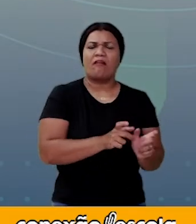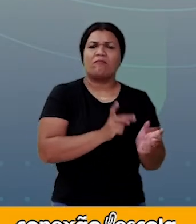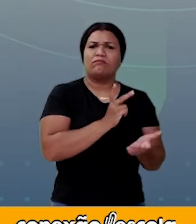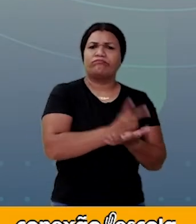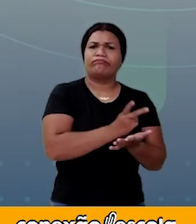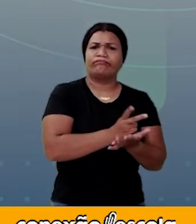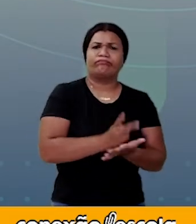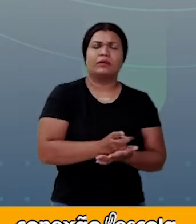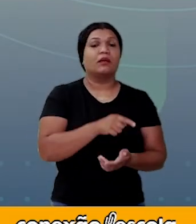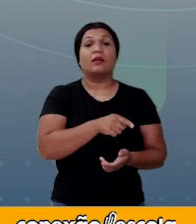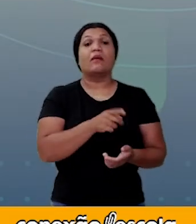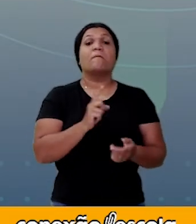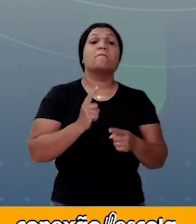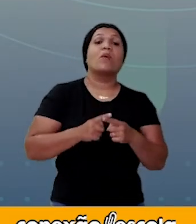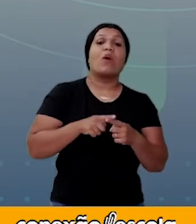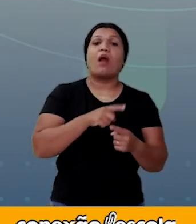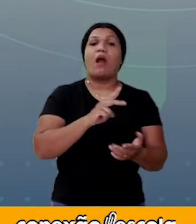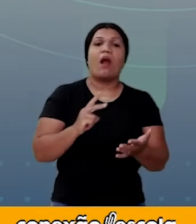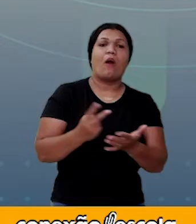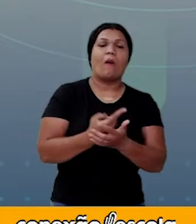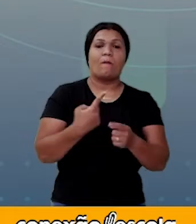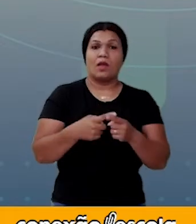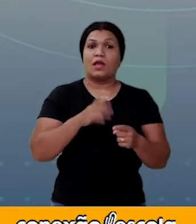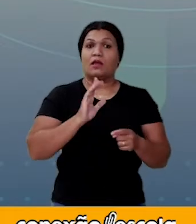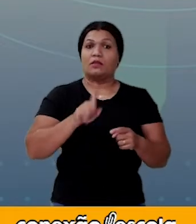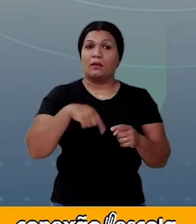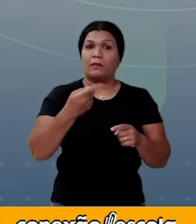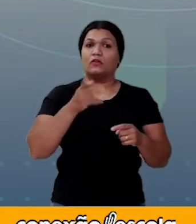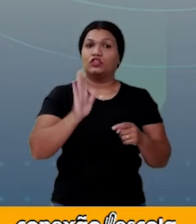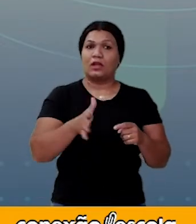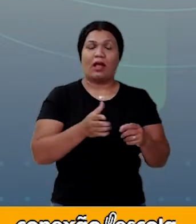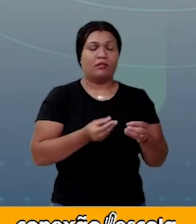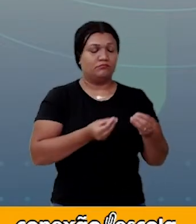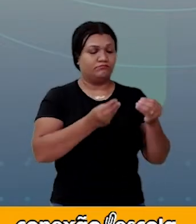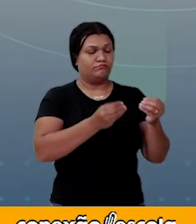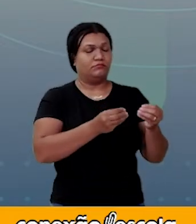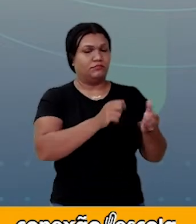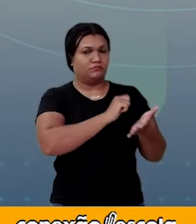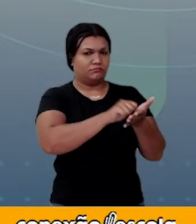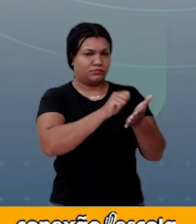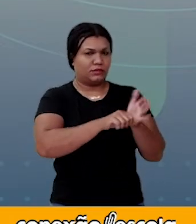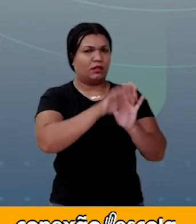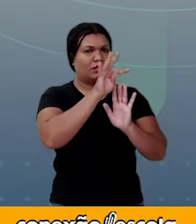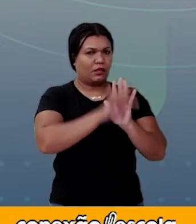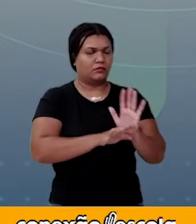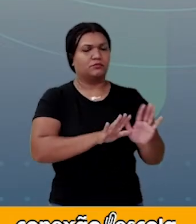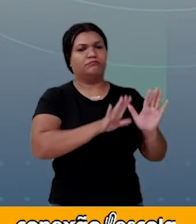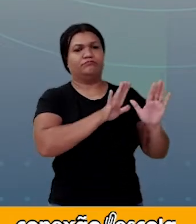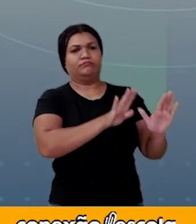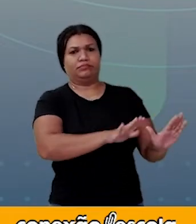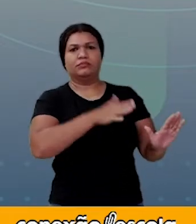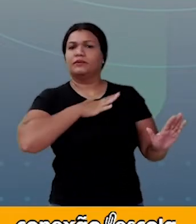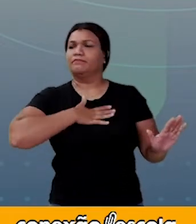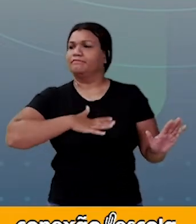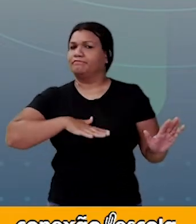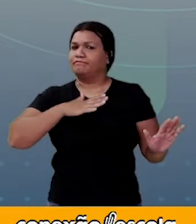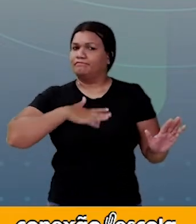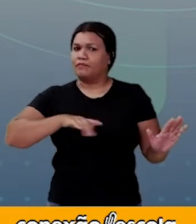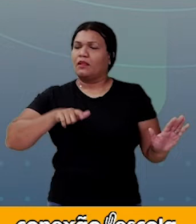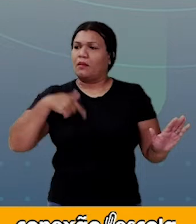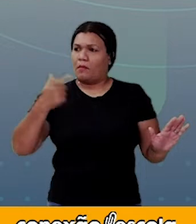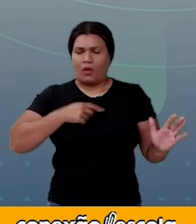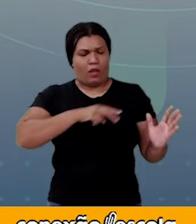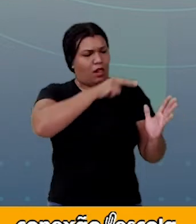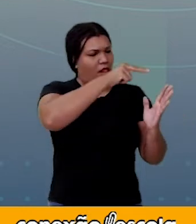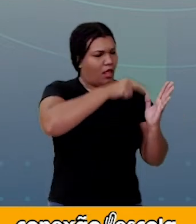Isso acontece por quê? Depois que nós deixamos o texto descansar um pouquinho, e depois de um tempo vamos fazer a leitura,